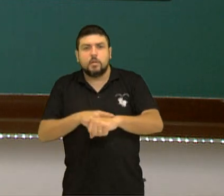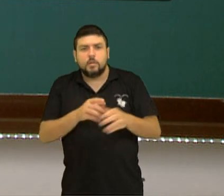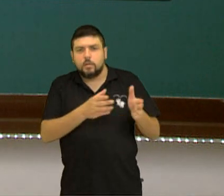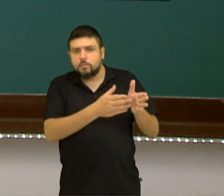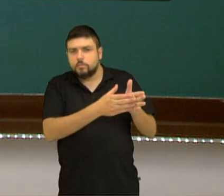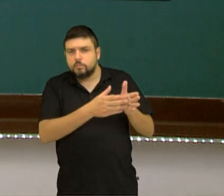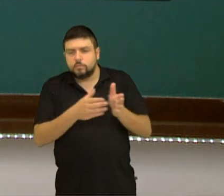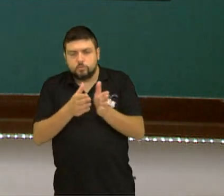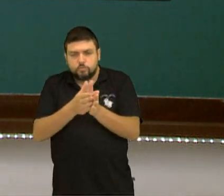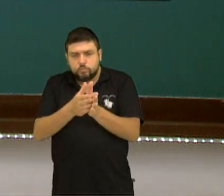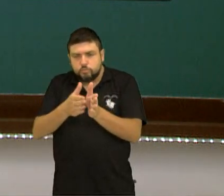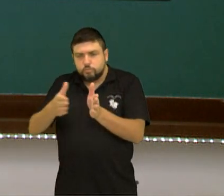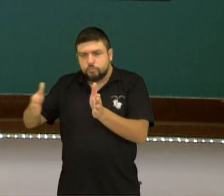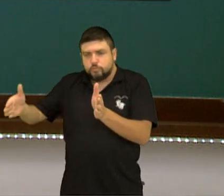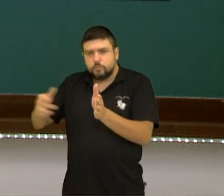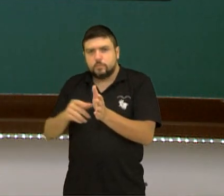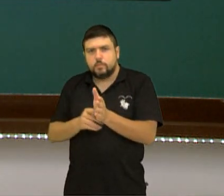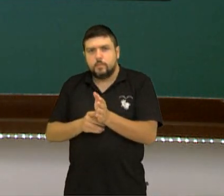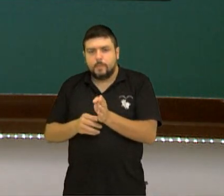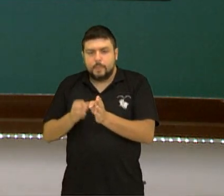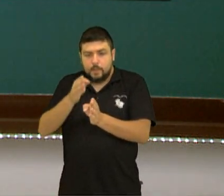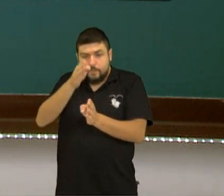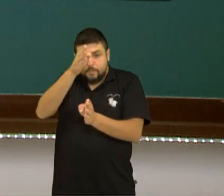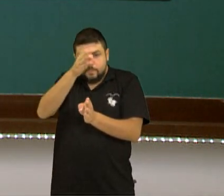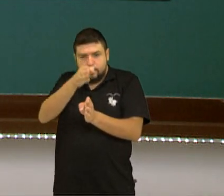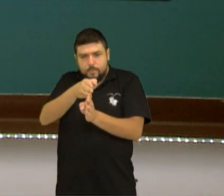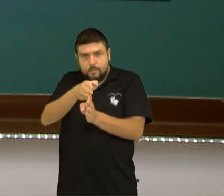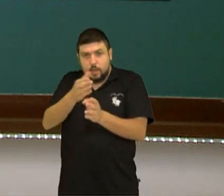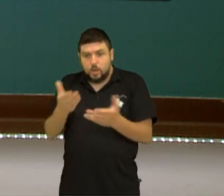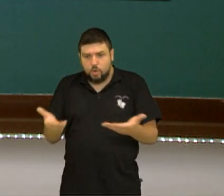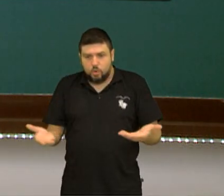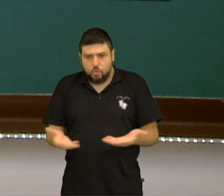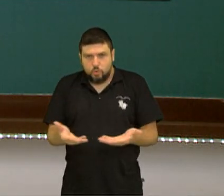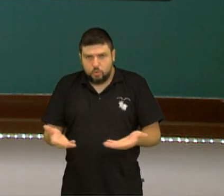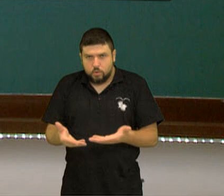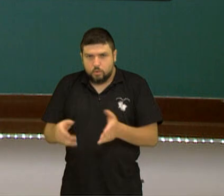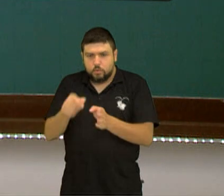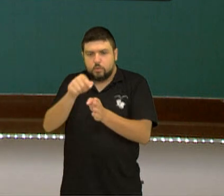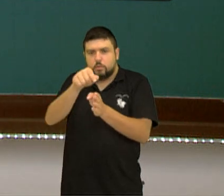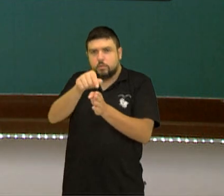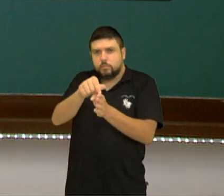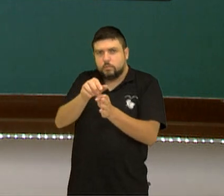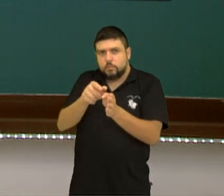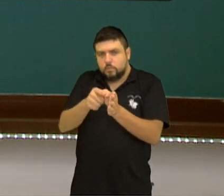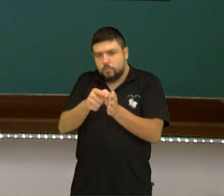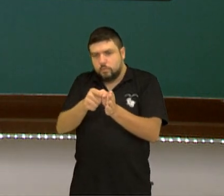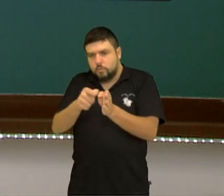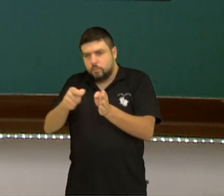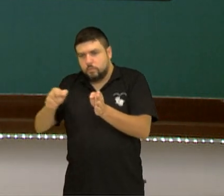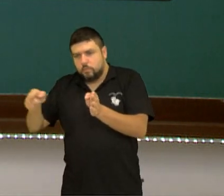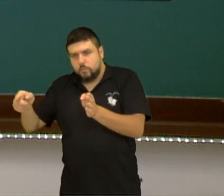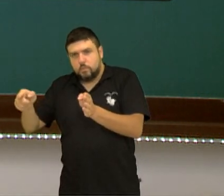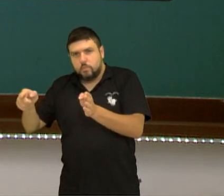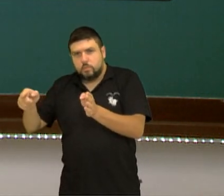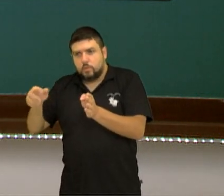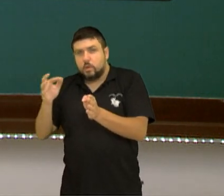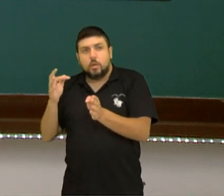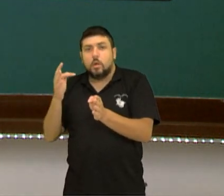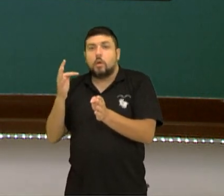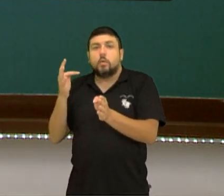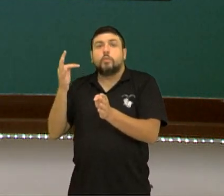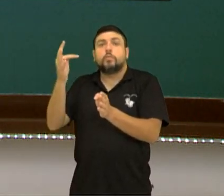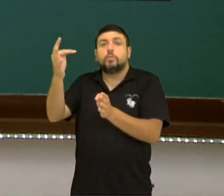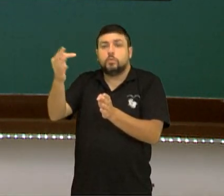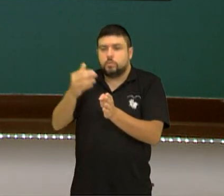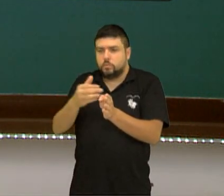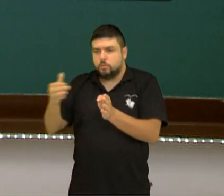do tempo. Olha só. Eu tenho aqui, ó, o now, agora. E eu tenho aqui o passado